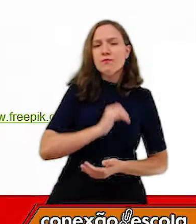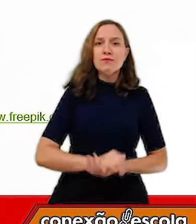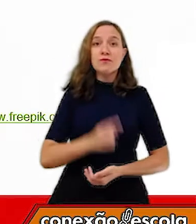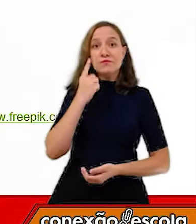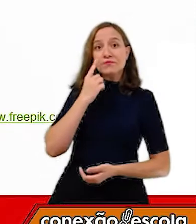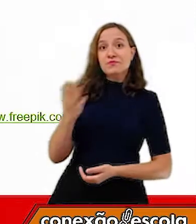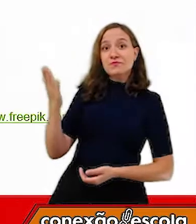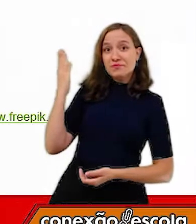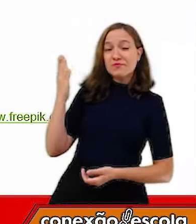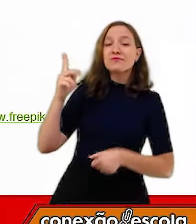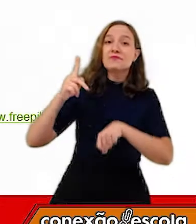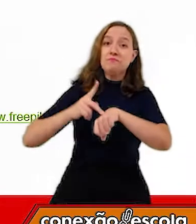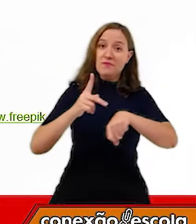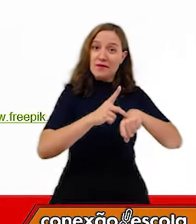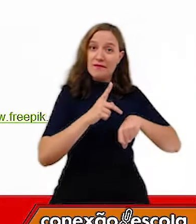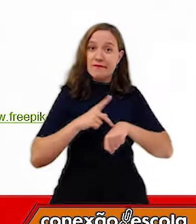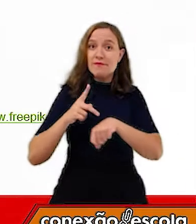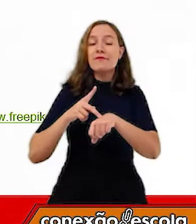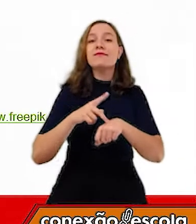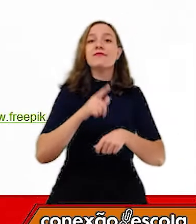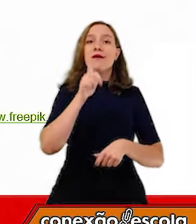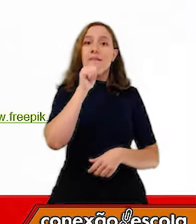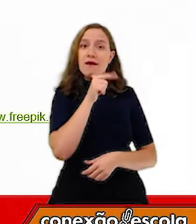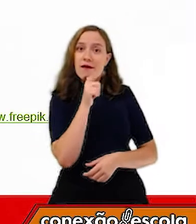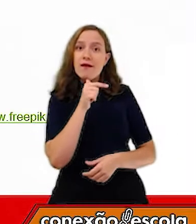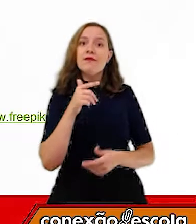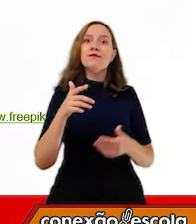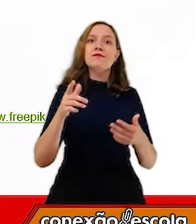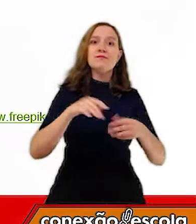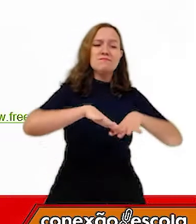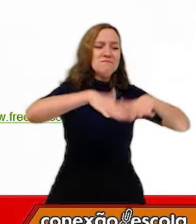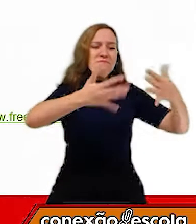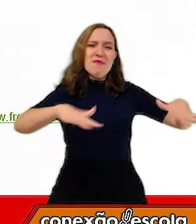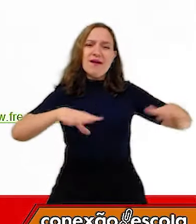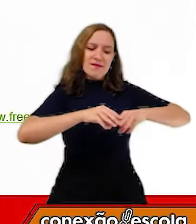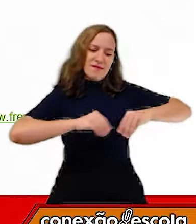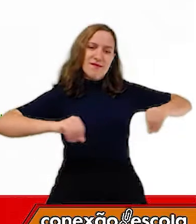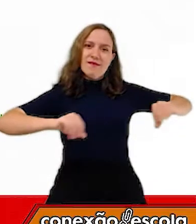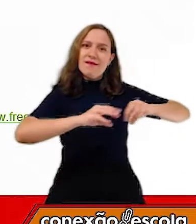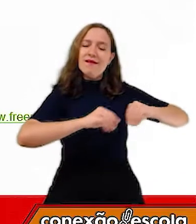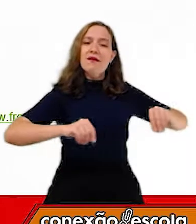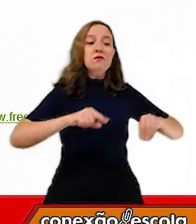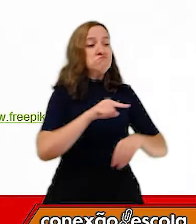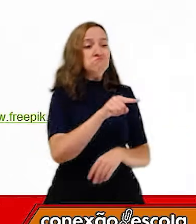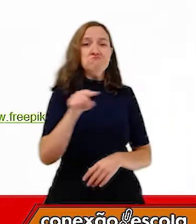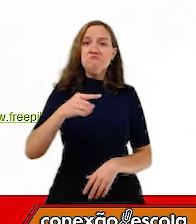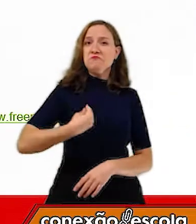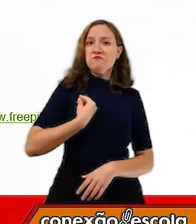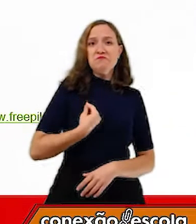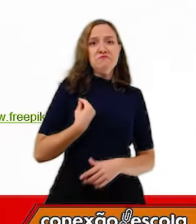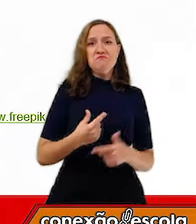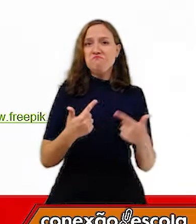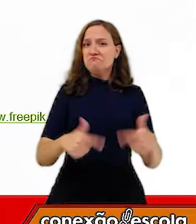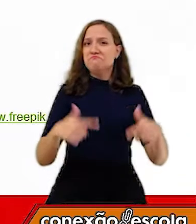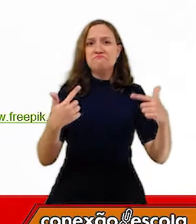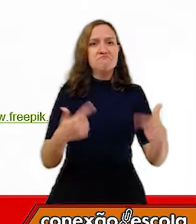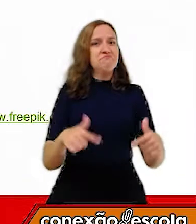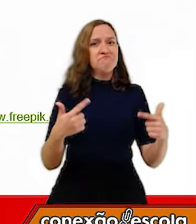As pedras, a água, a areia, são exemplos de elementos não